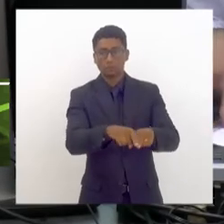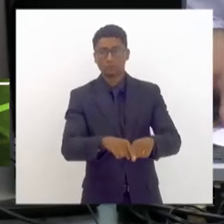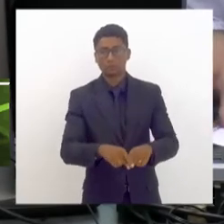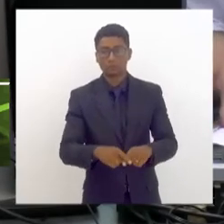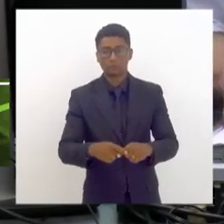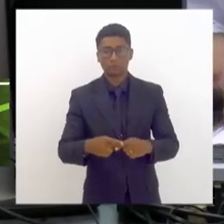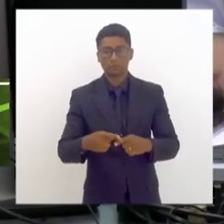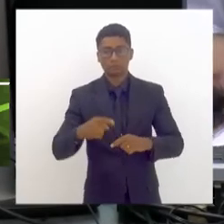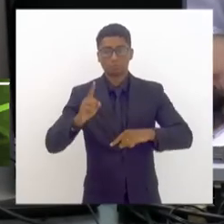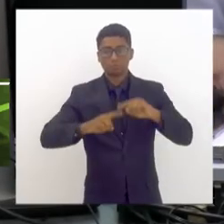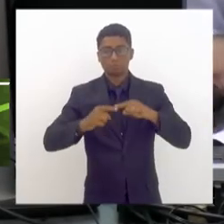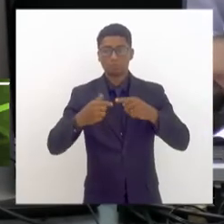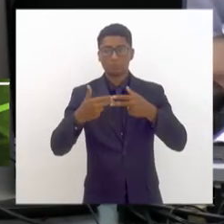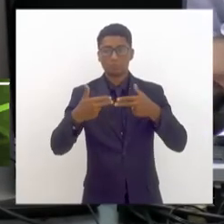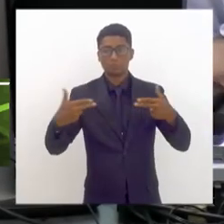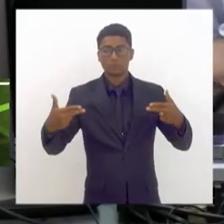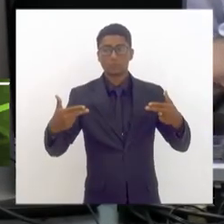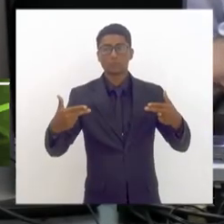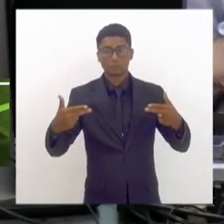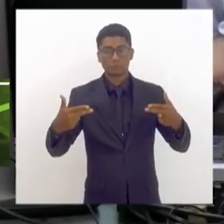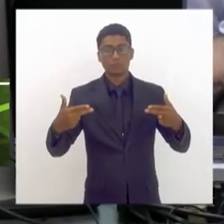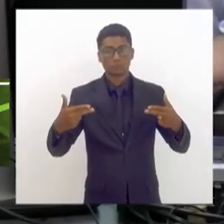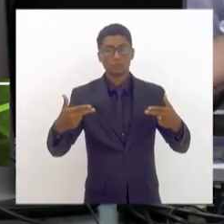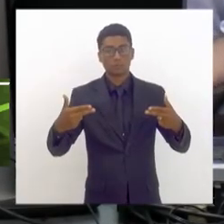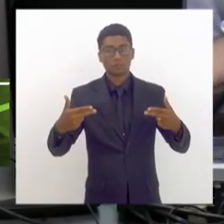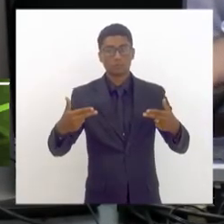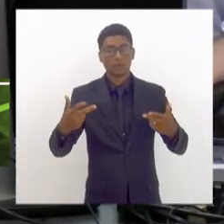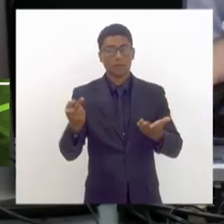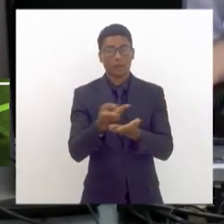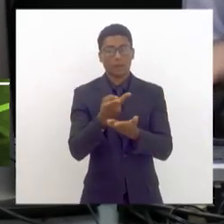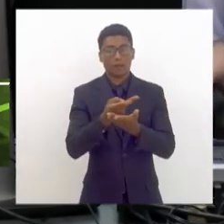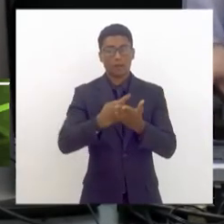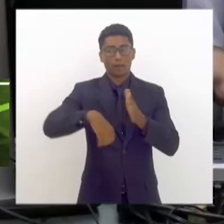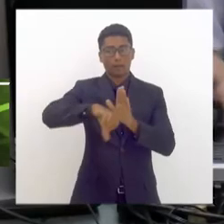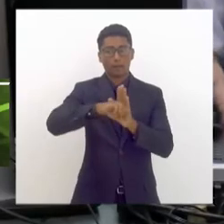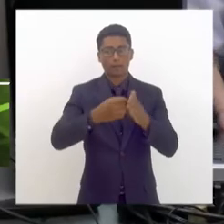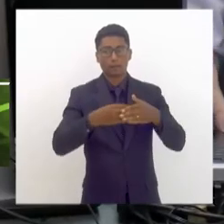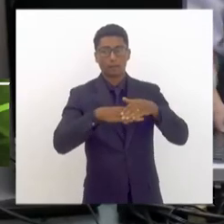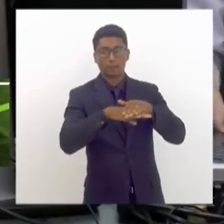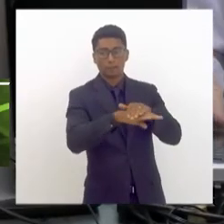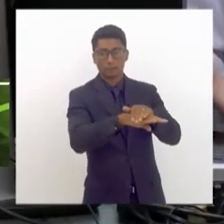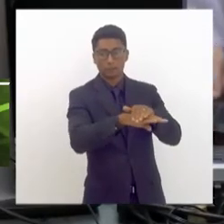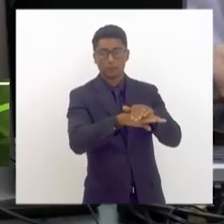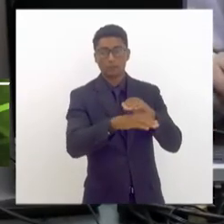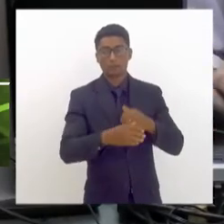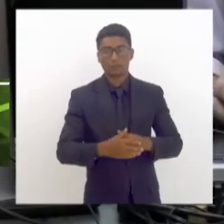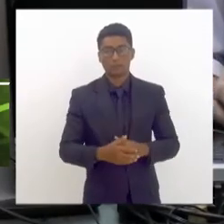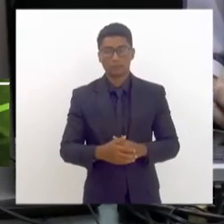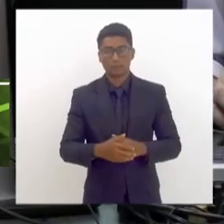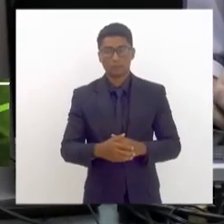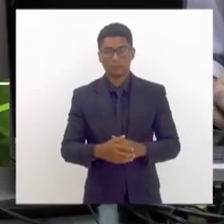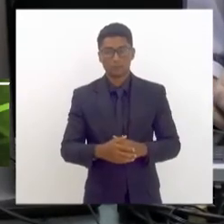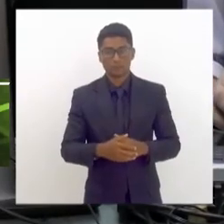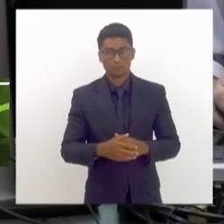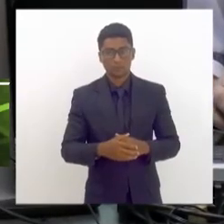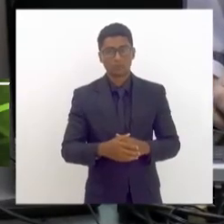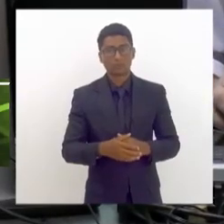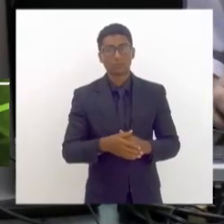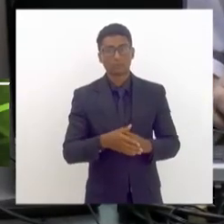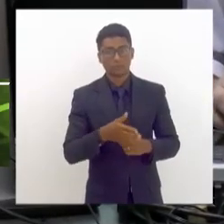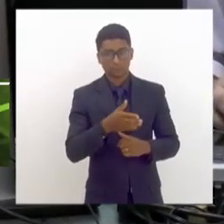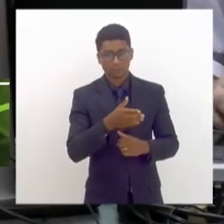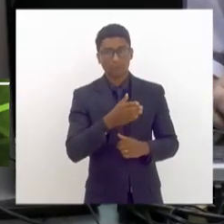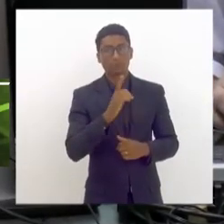produtos oriundos de atividades delituosas, enfim, então tem uma área ali onde não se navega, não é nem terra onde ninguém pisa, é mar onde ninguém navega, que é